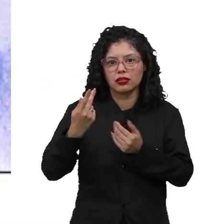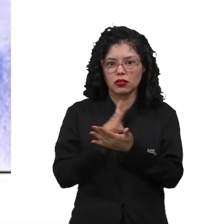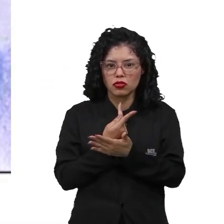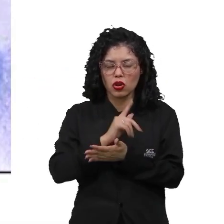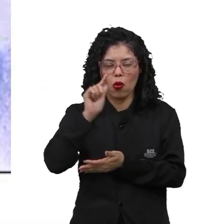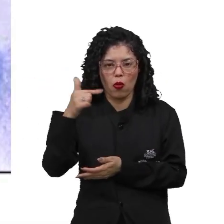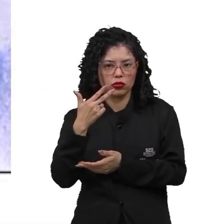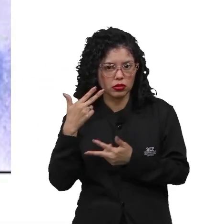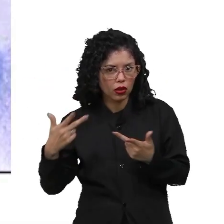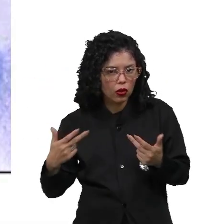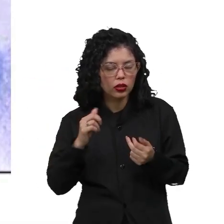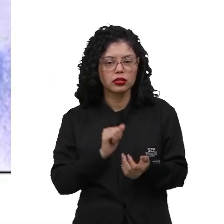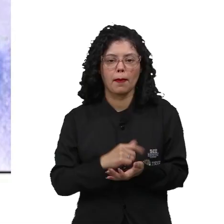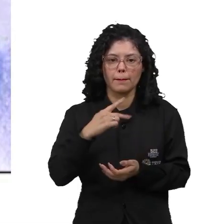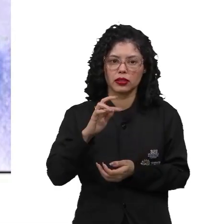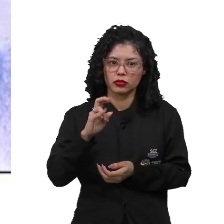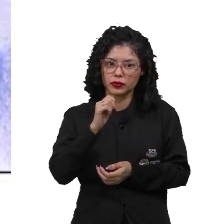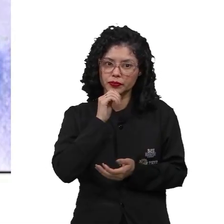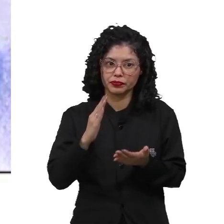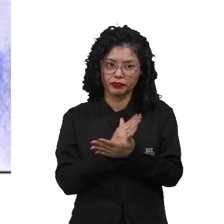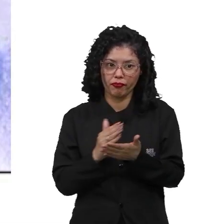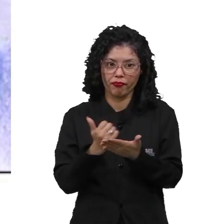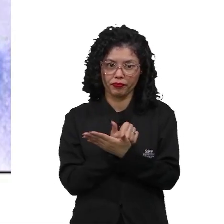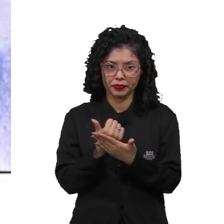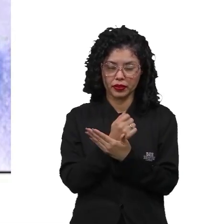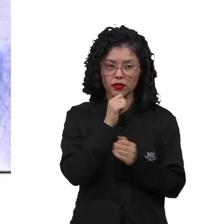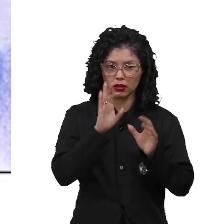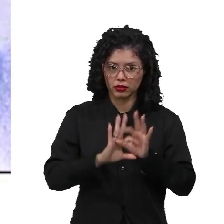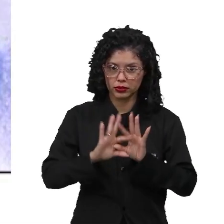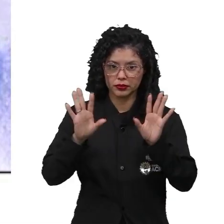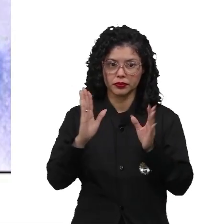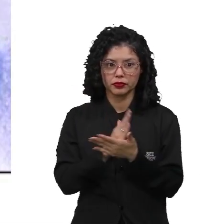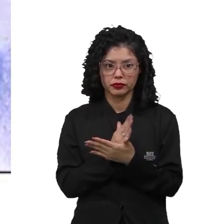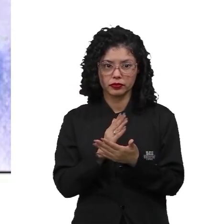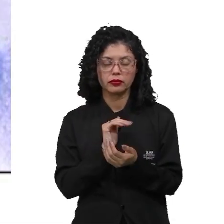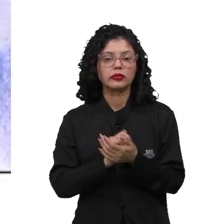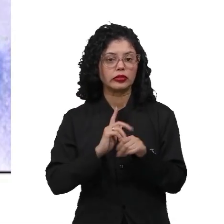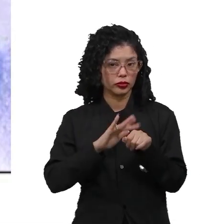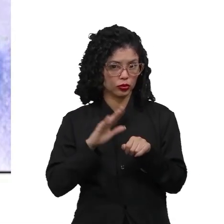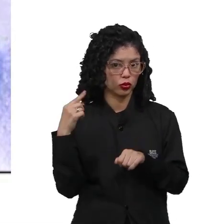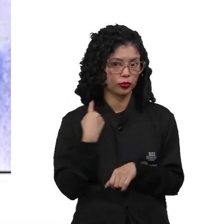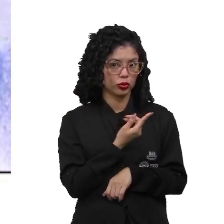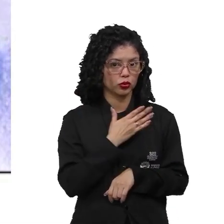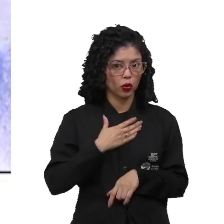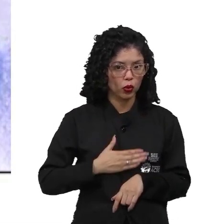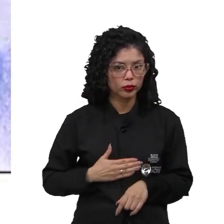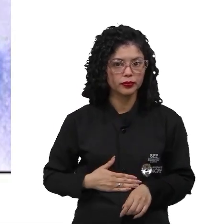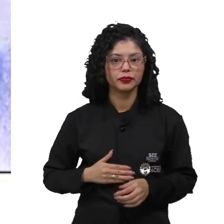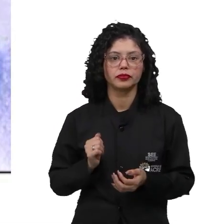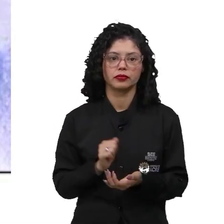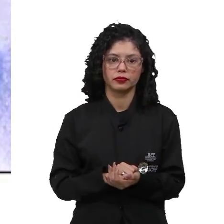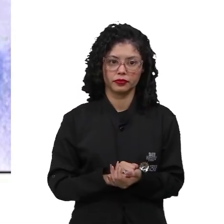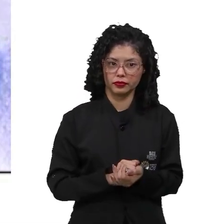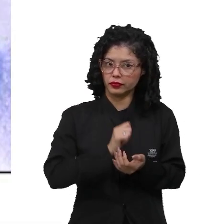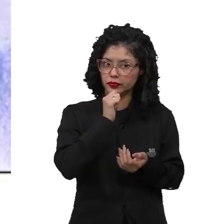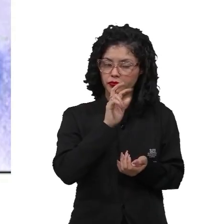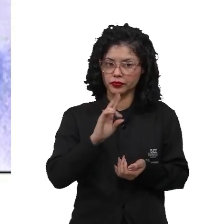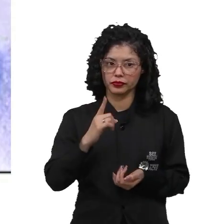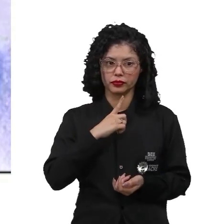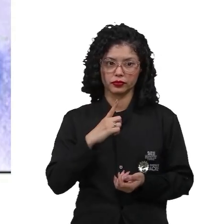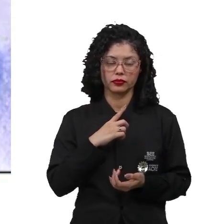de algum patógeno, né, de algum agente ali que vai causar algum tipo de doença para o nosso organismo, ela vai